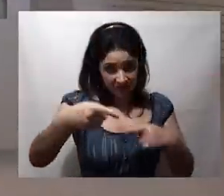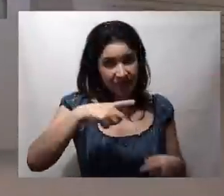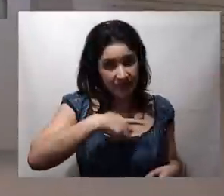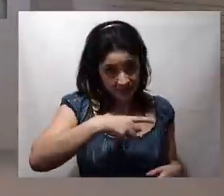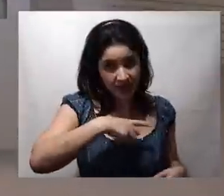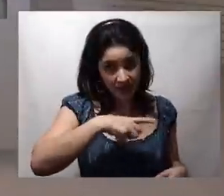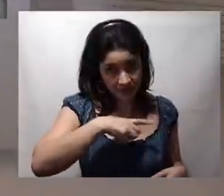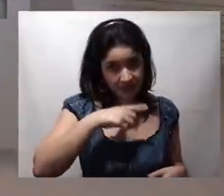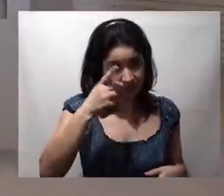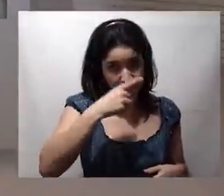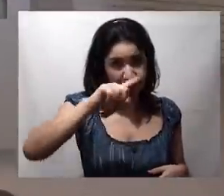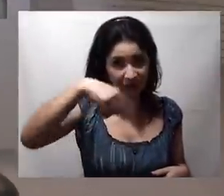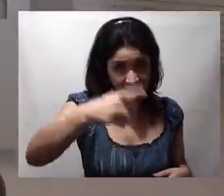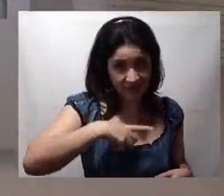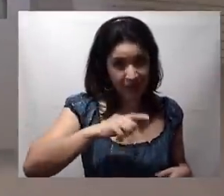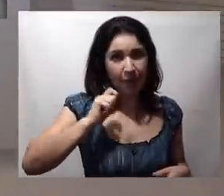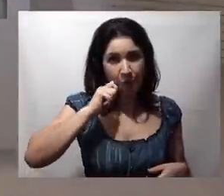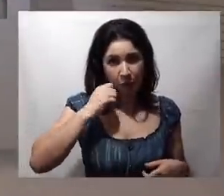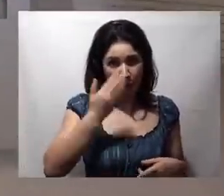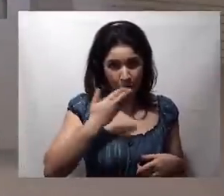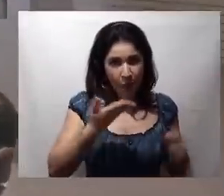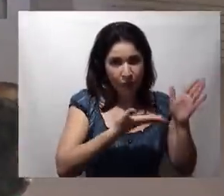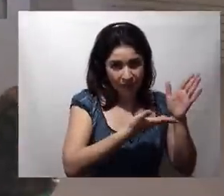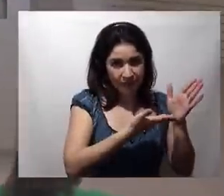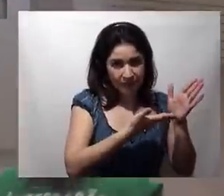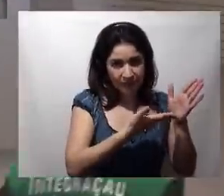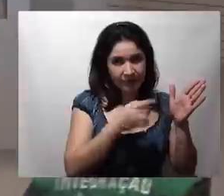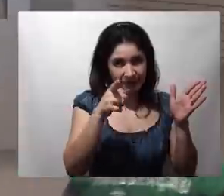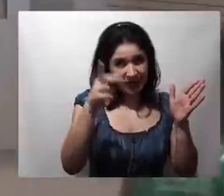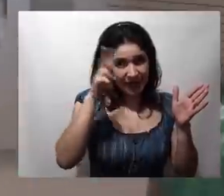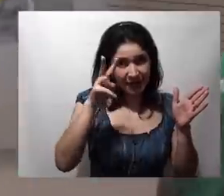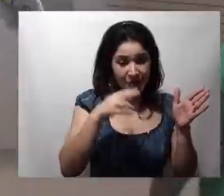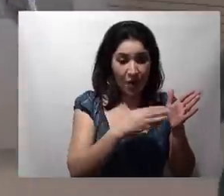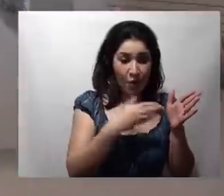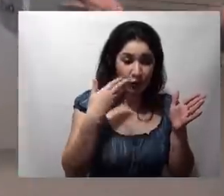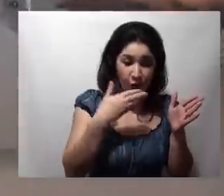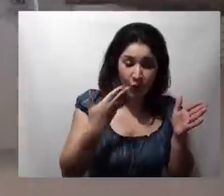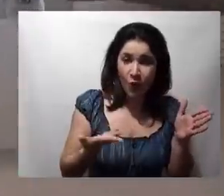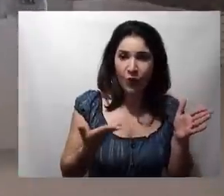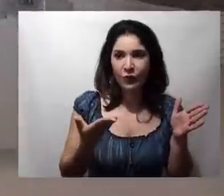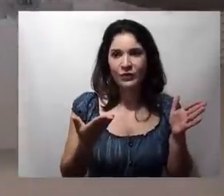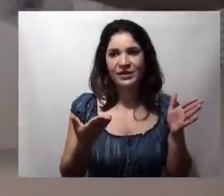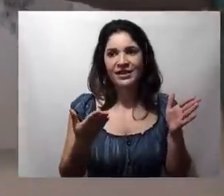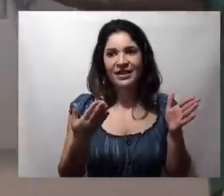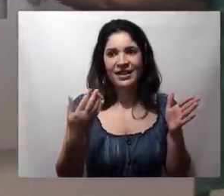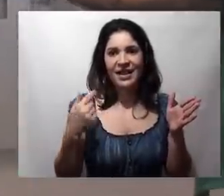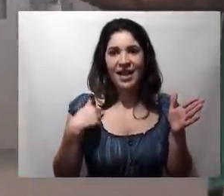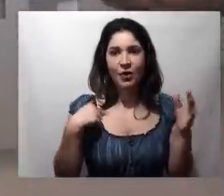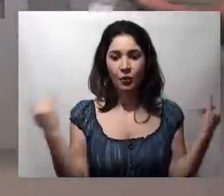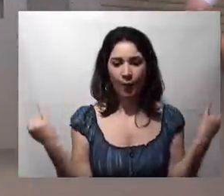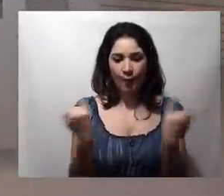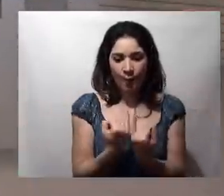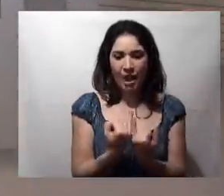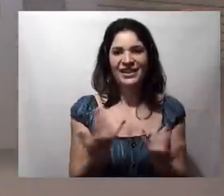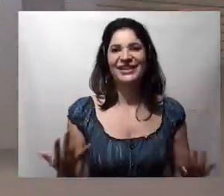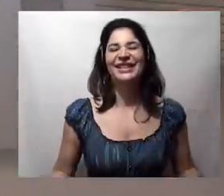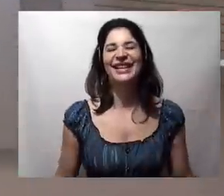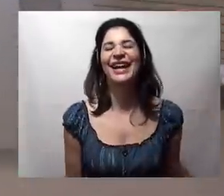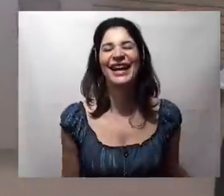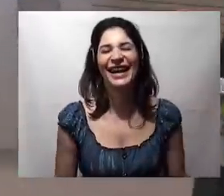que vem tem viu tá bombonzinho bombonzinho o cara lembrar o esse bombom aqui ó emagreci meio